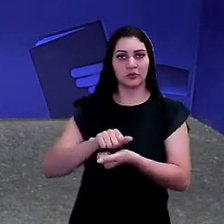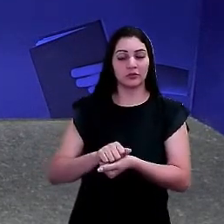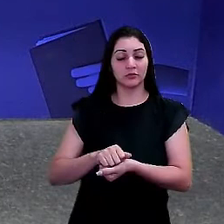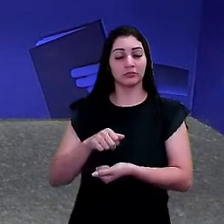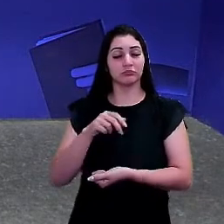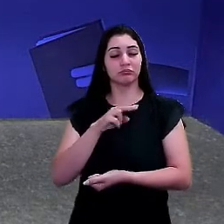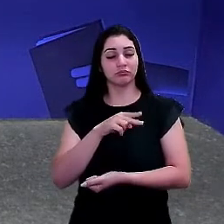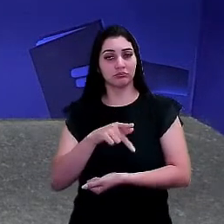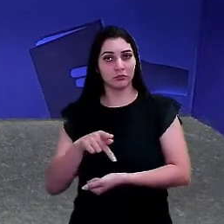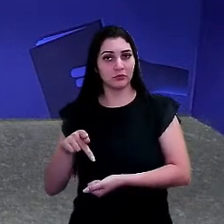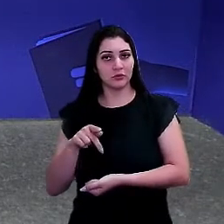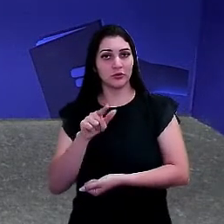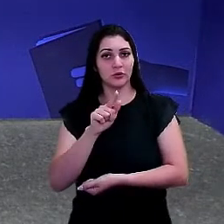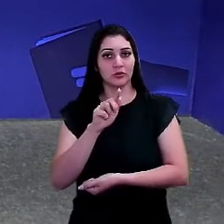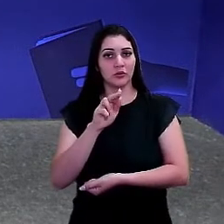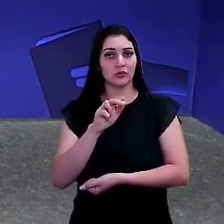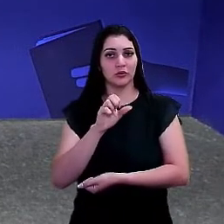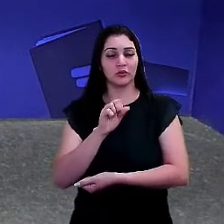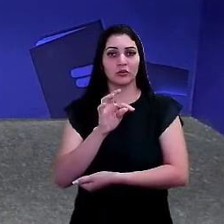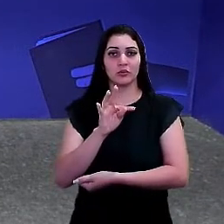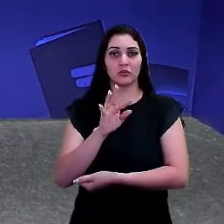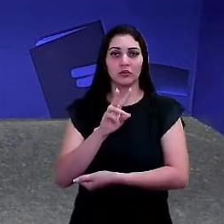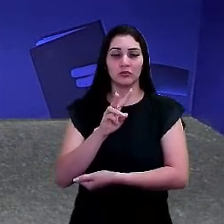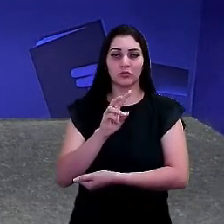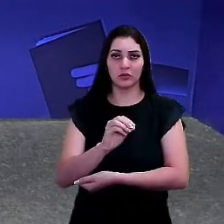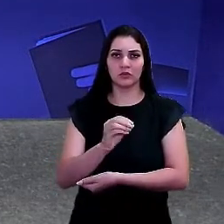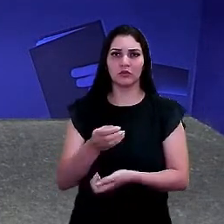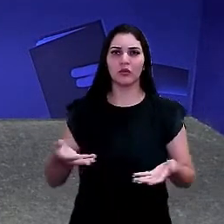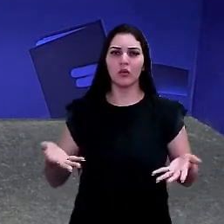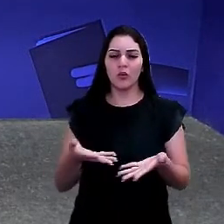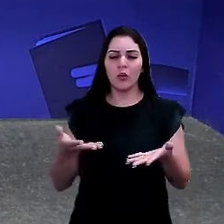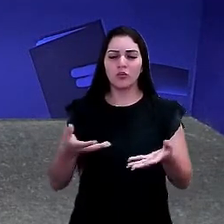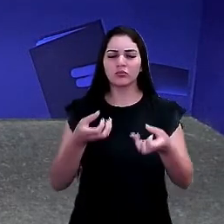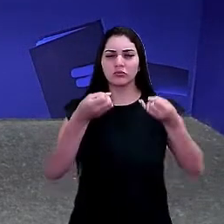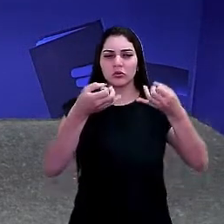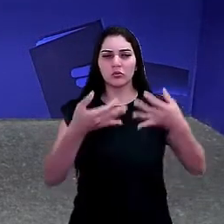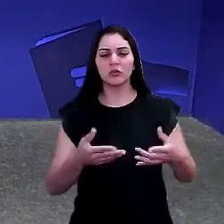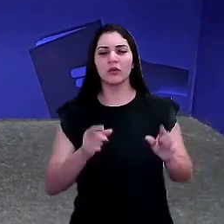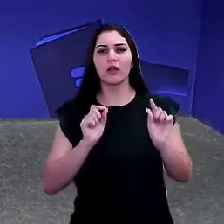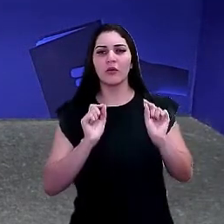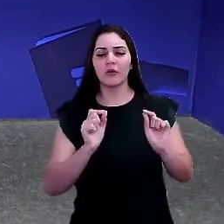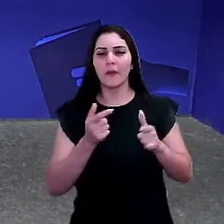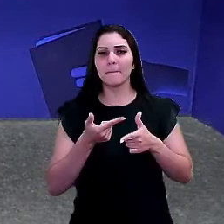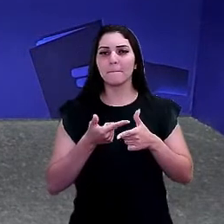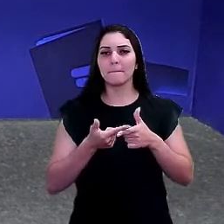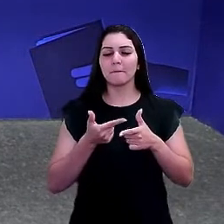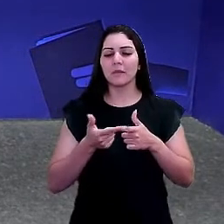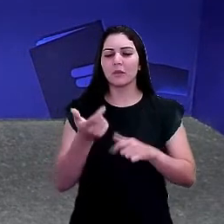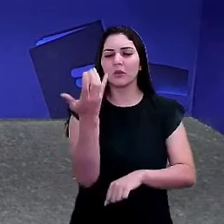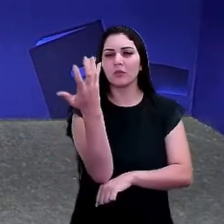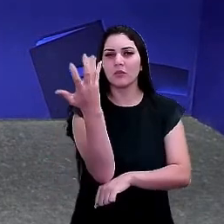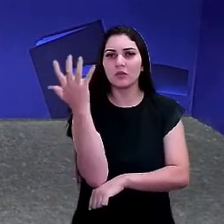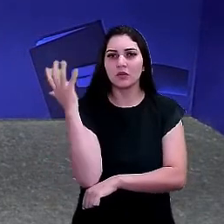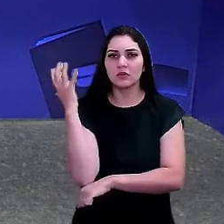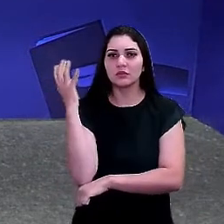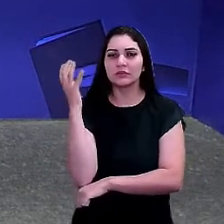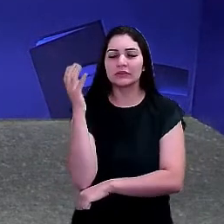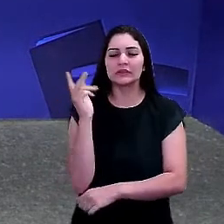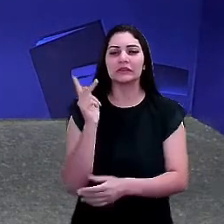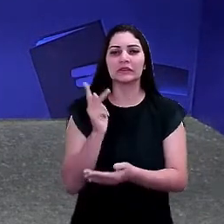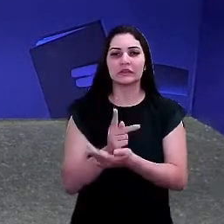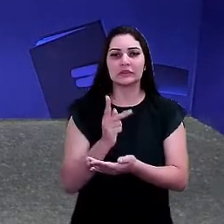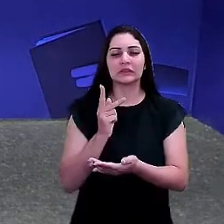Lima. E hoje nós vamos falar sobre problemas ambientais, certo? Problemas ambientais que são cada vez